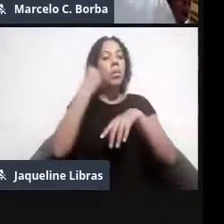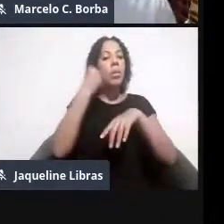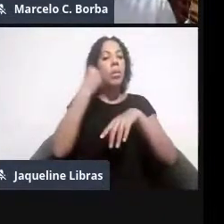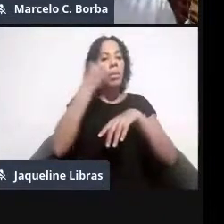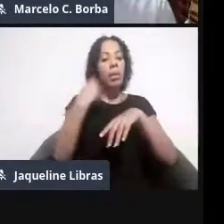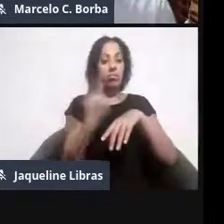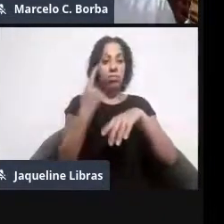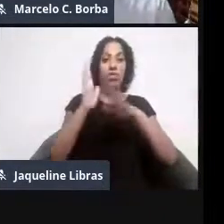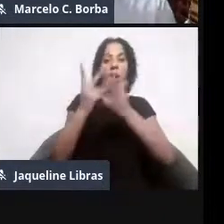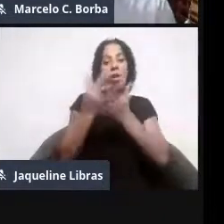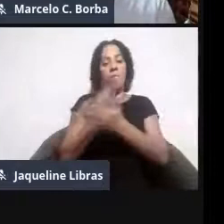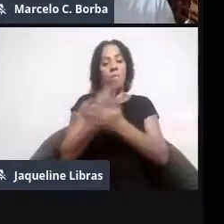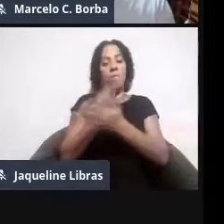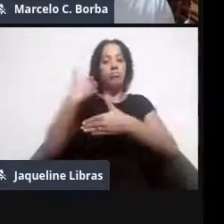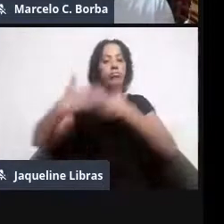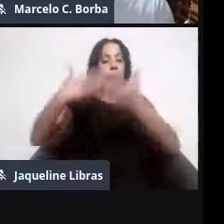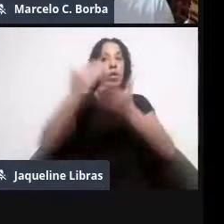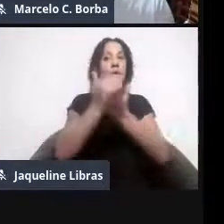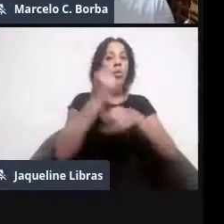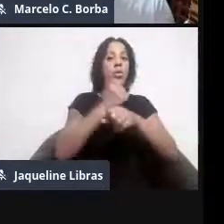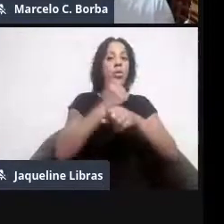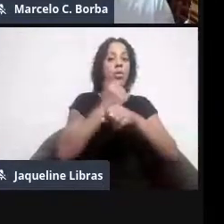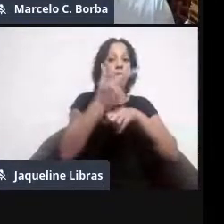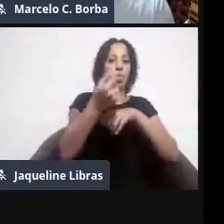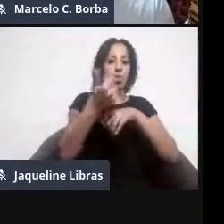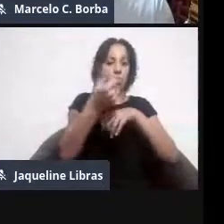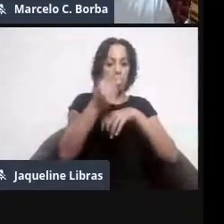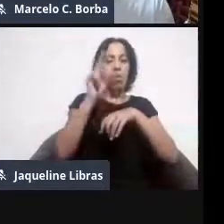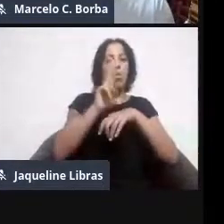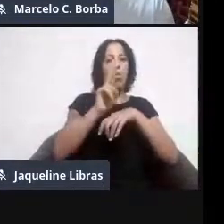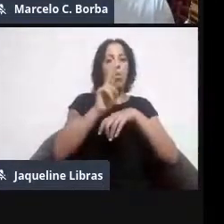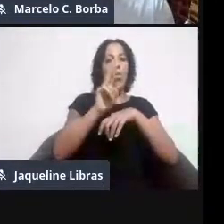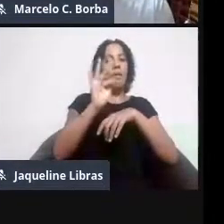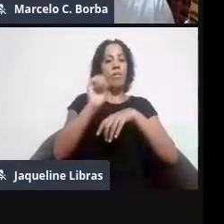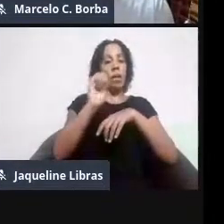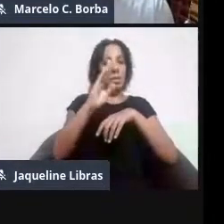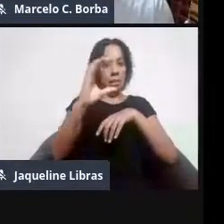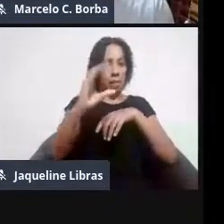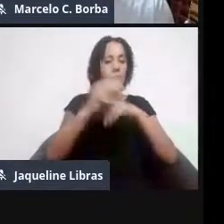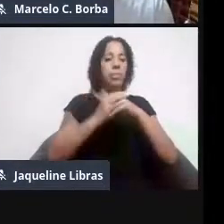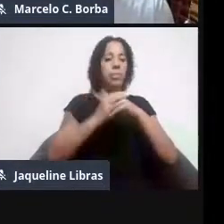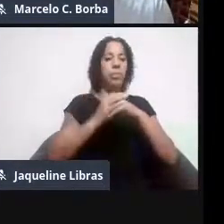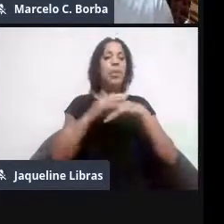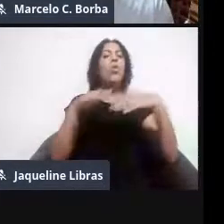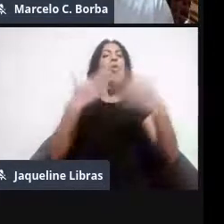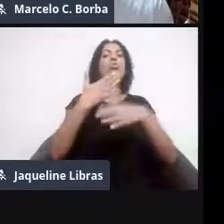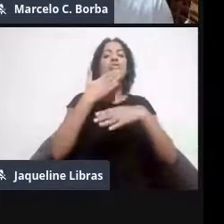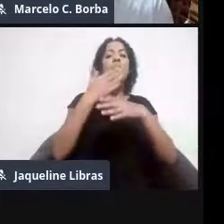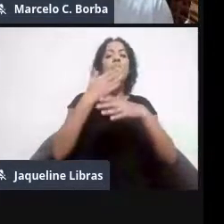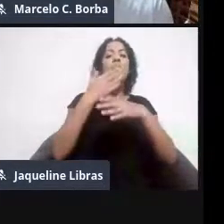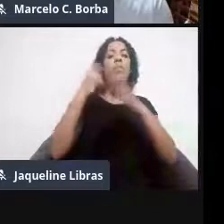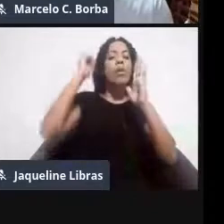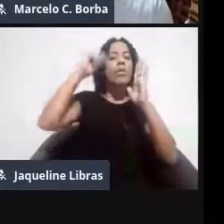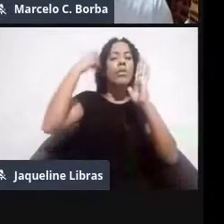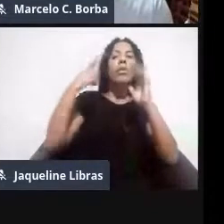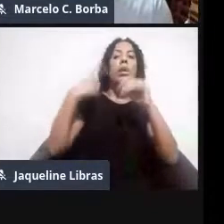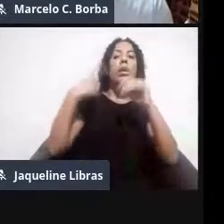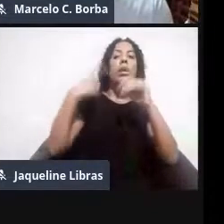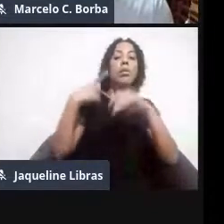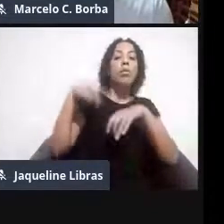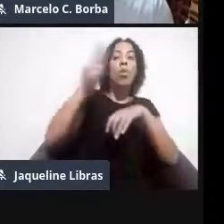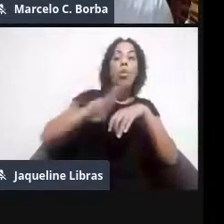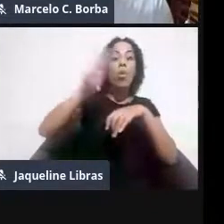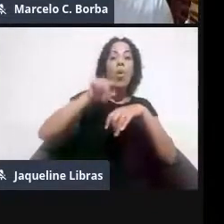aí desenvolvendo desde 2016 na UFABC, que tipos de vídeos vêm sendo utilizados nos